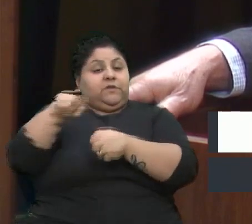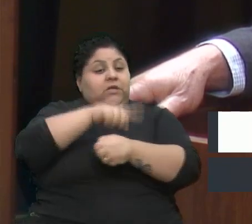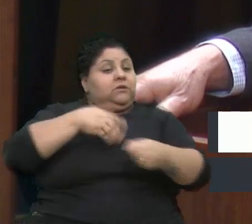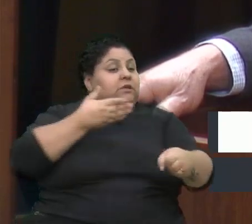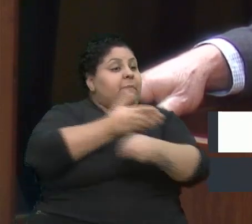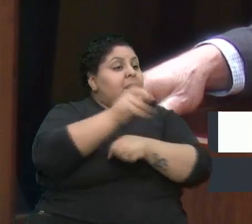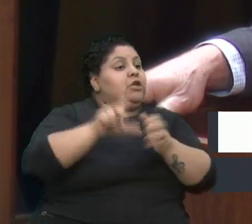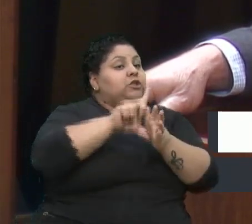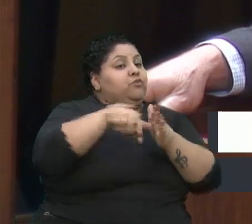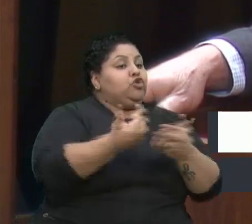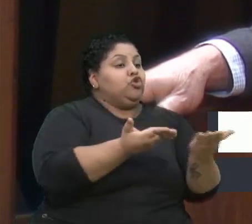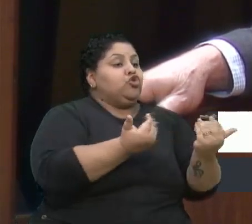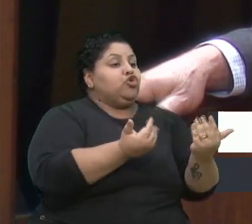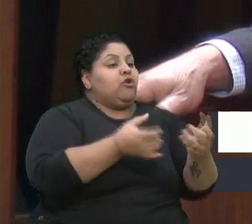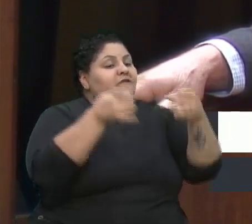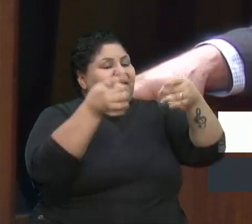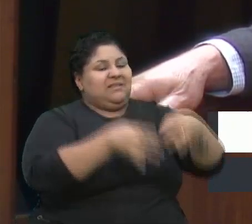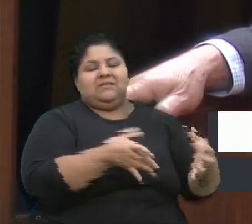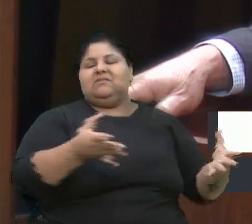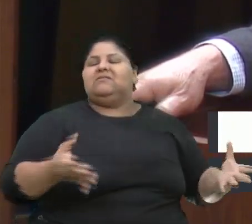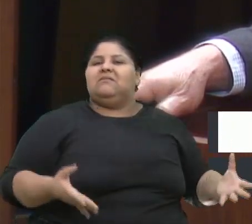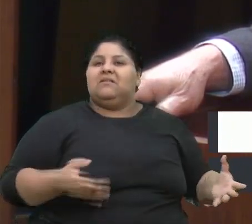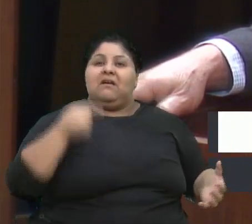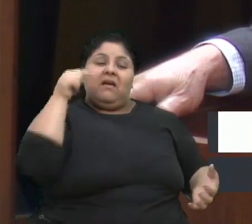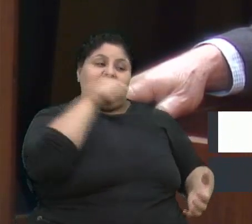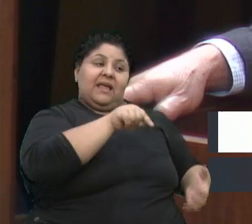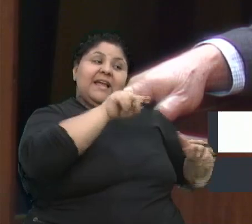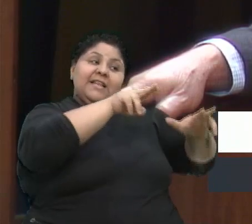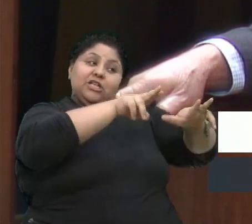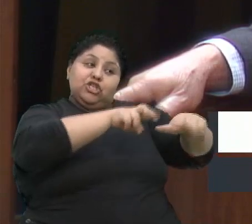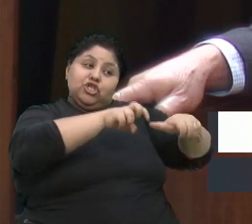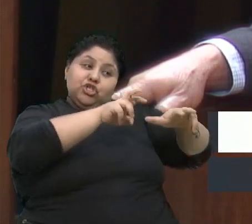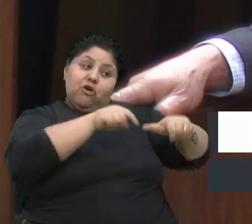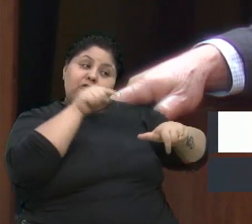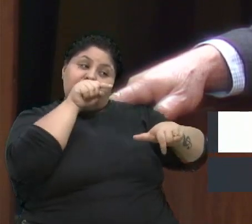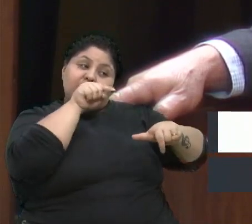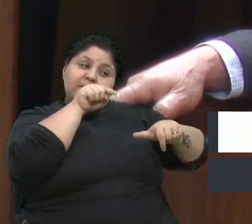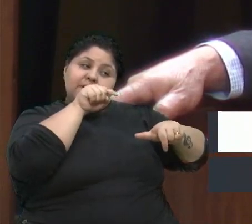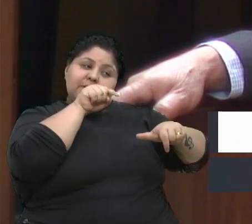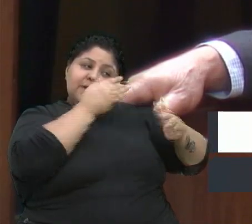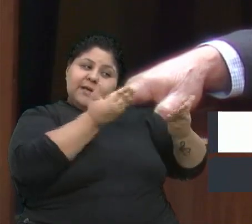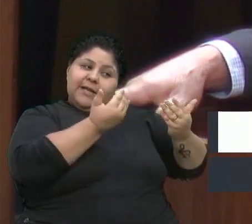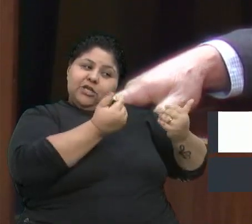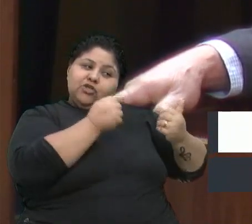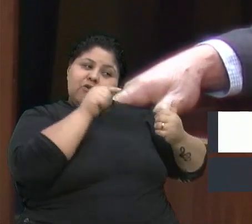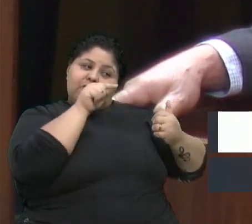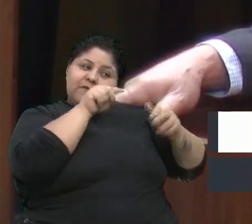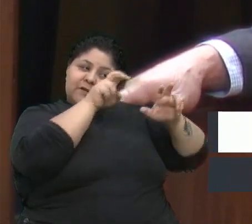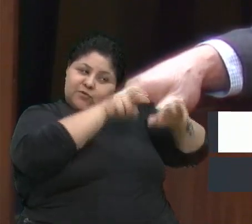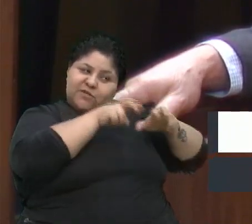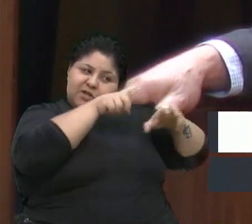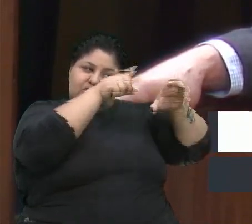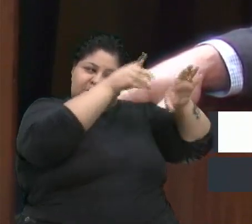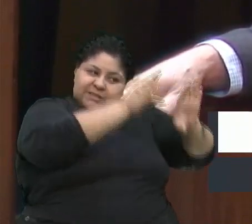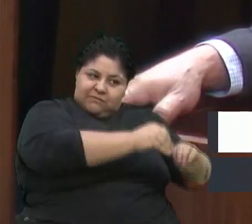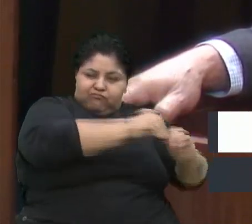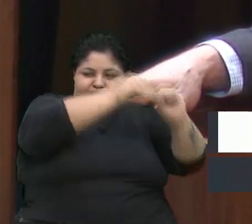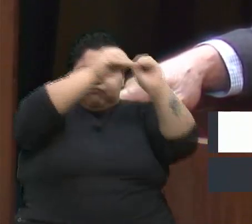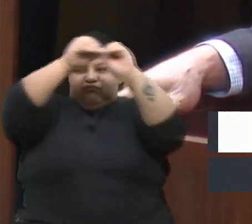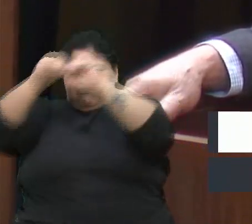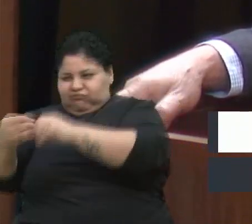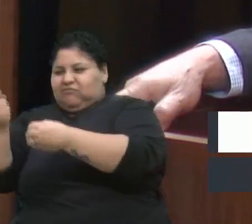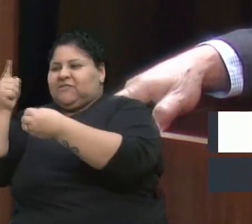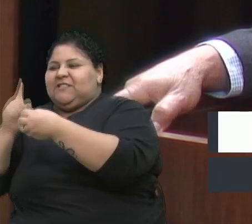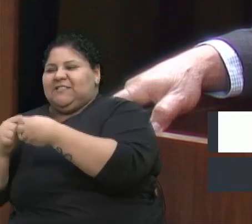desistiu. Aquele jovem que sai do interior e volta para a cidade, muitas vezes ganhando até, quando não acerta,